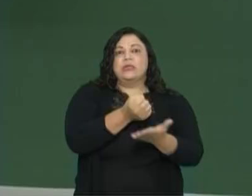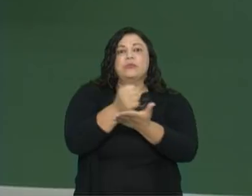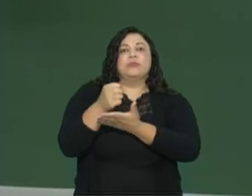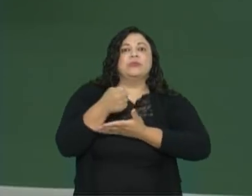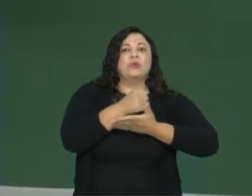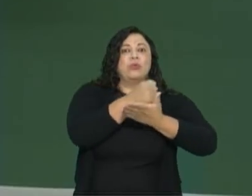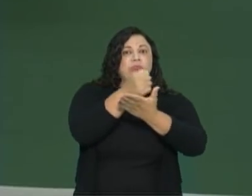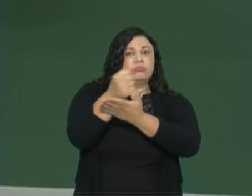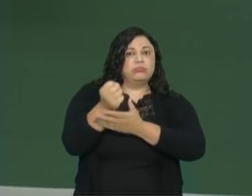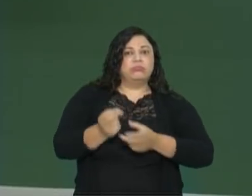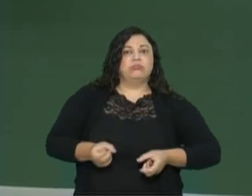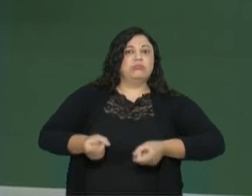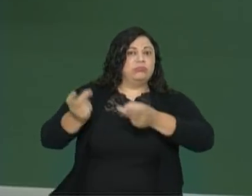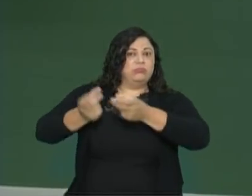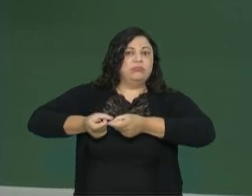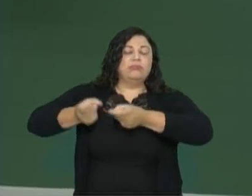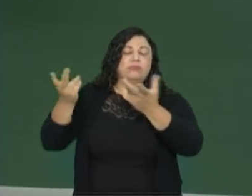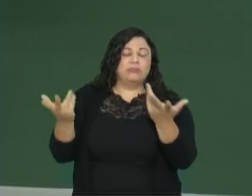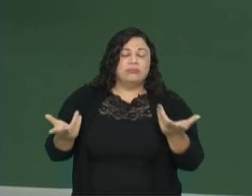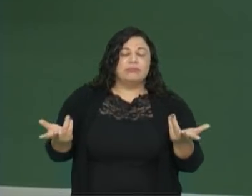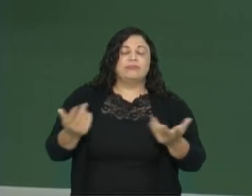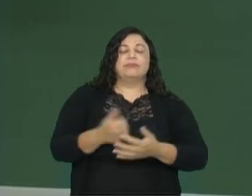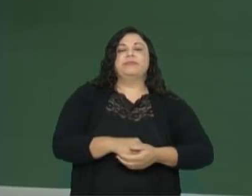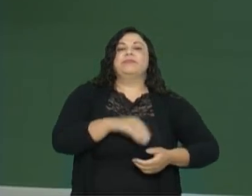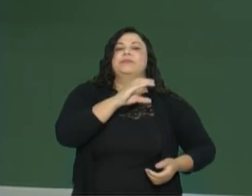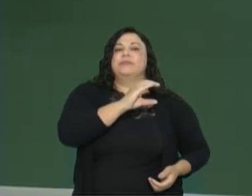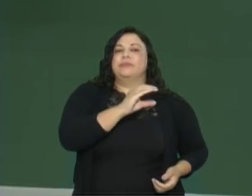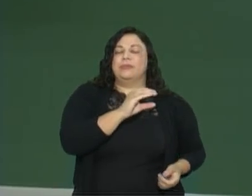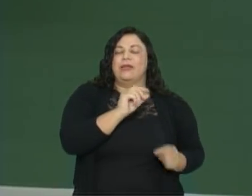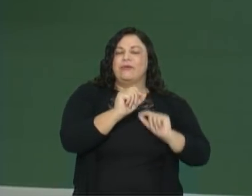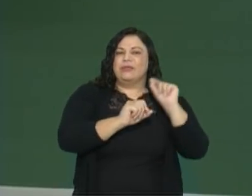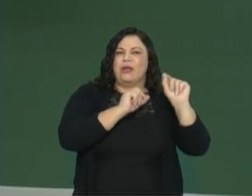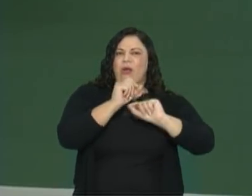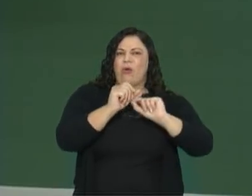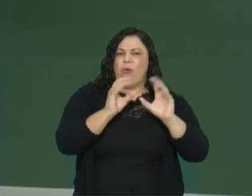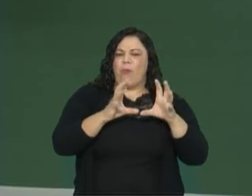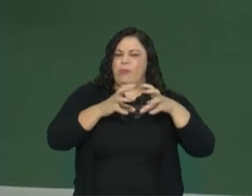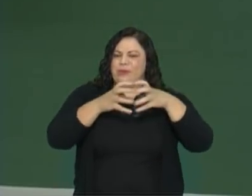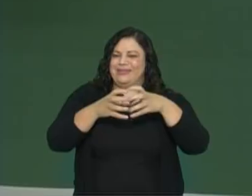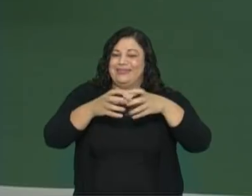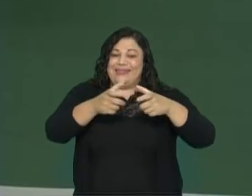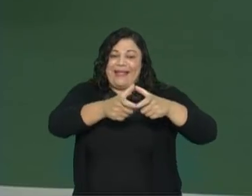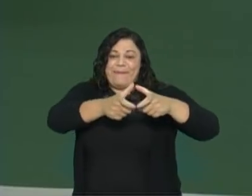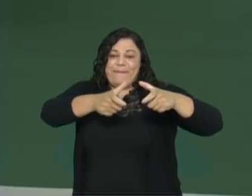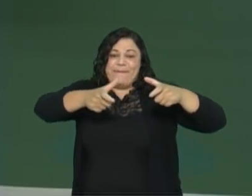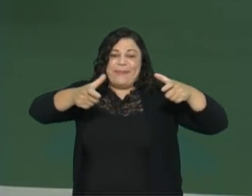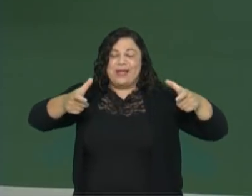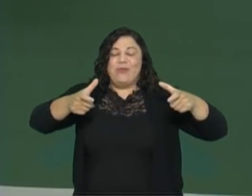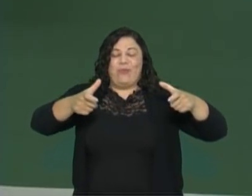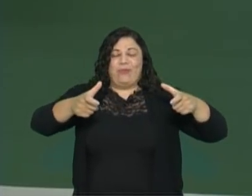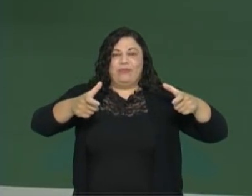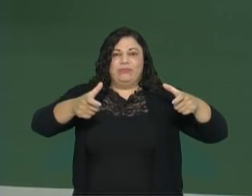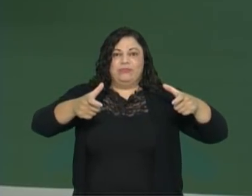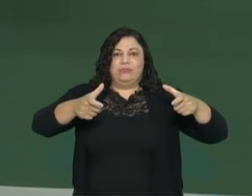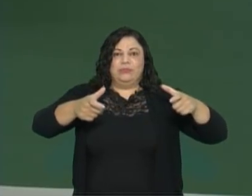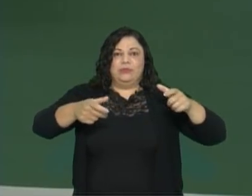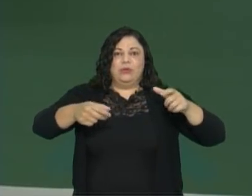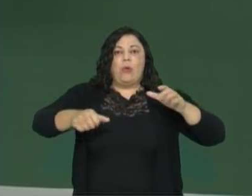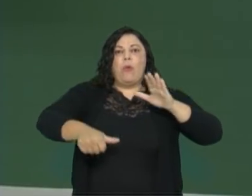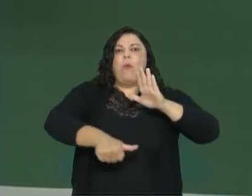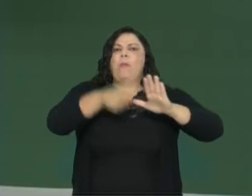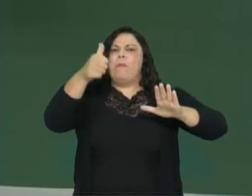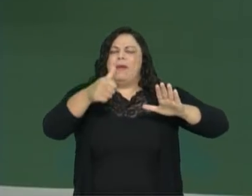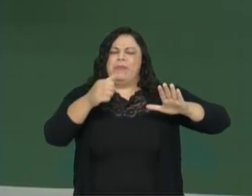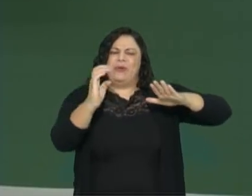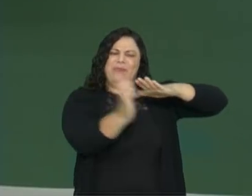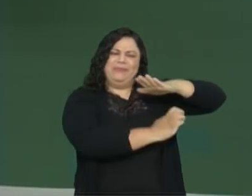A CBMM, Companhia Brasileira de Mineração e Metalurgia, tem a maior reserva do mundo e é ela que dita o preço. Aí vem dizer que o Brasil está